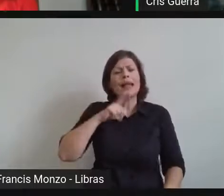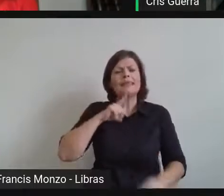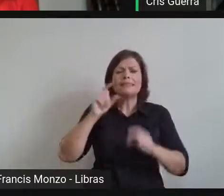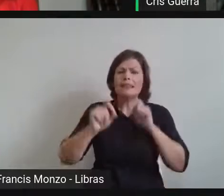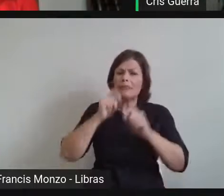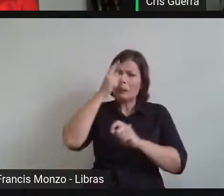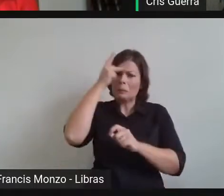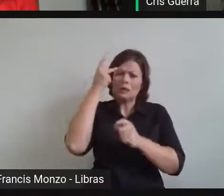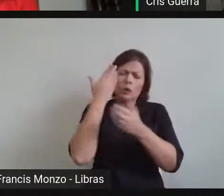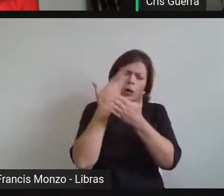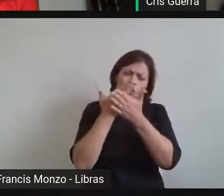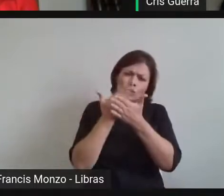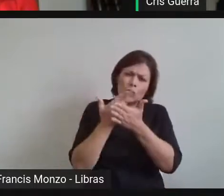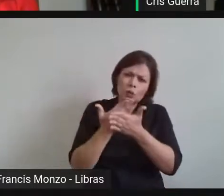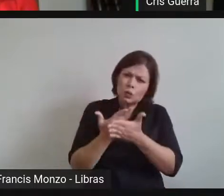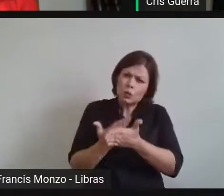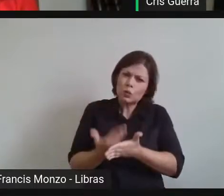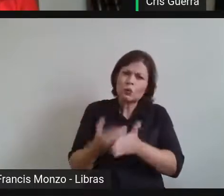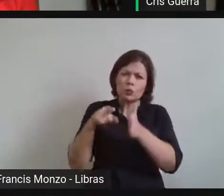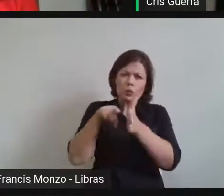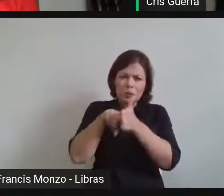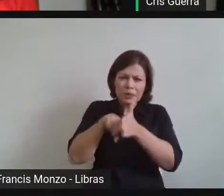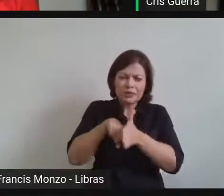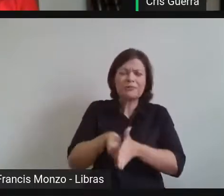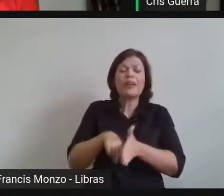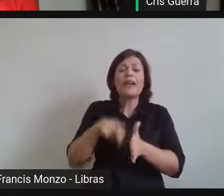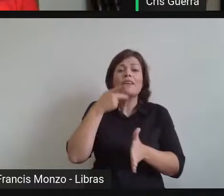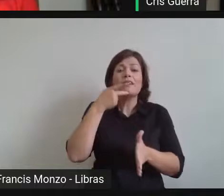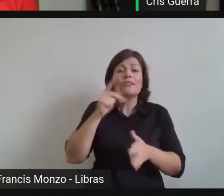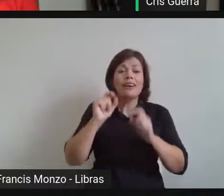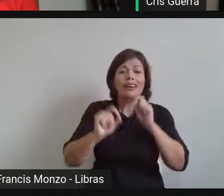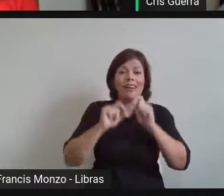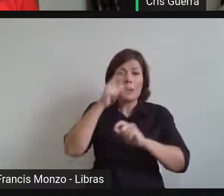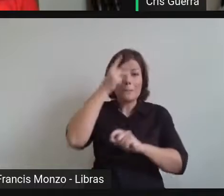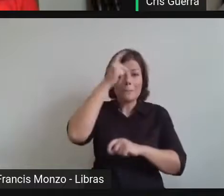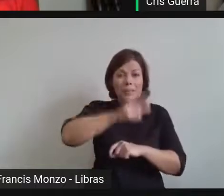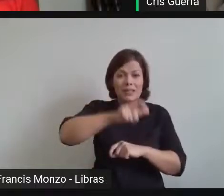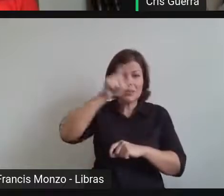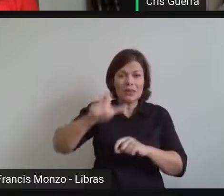pessoas. E aí parece que quando você